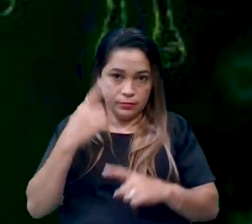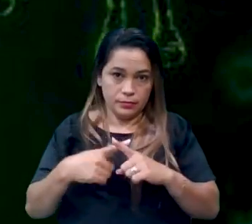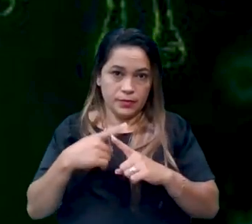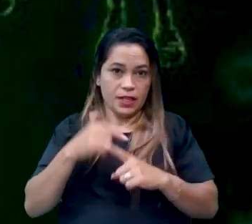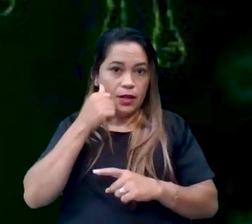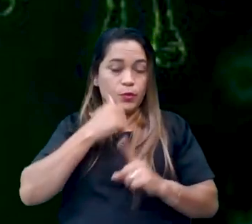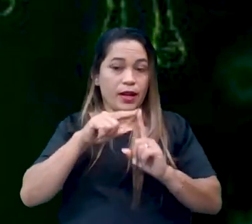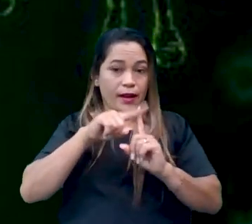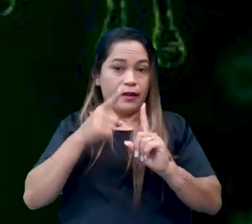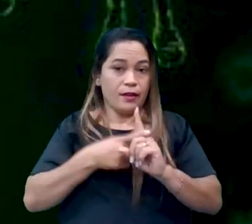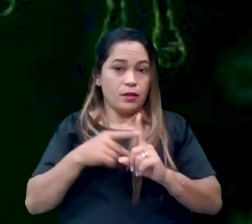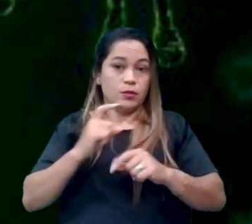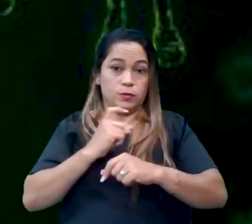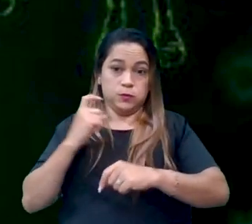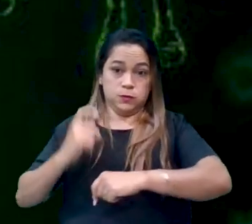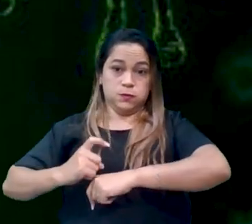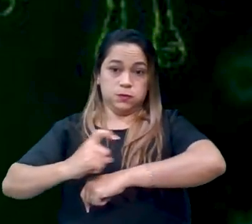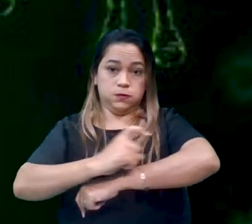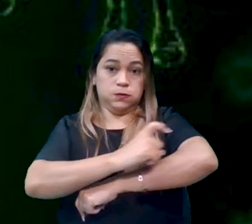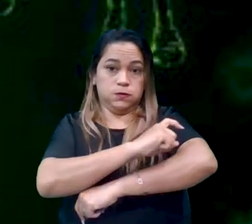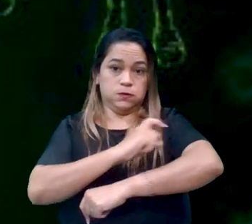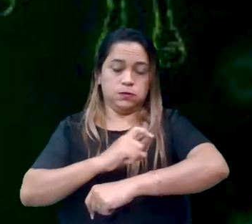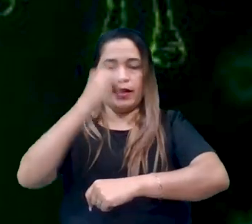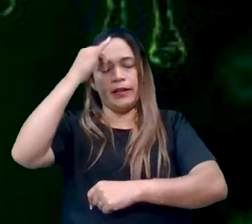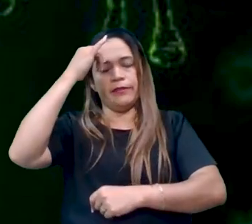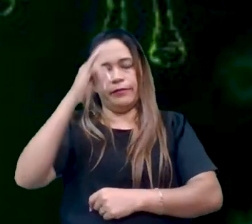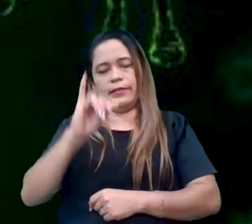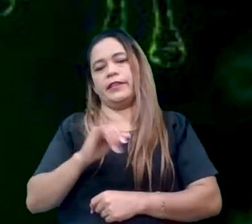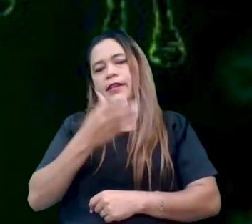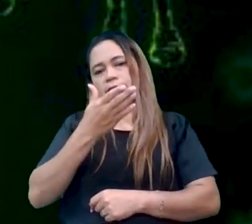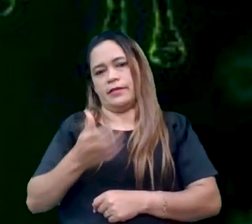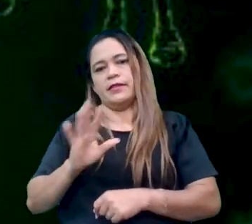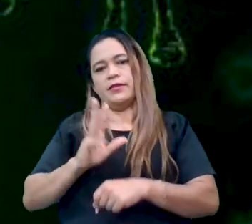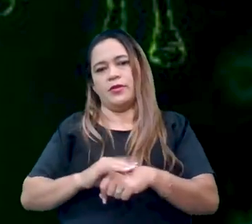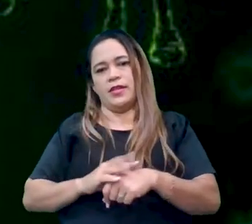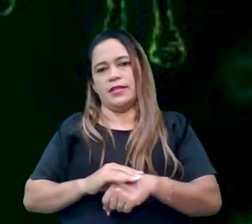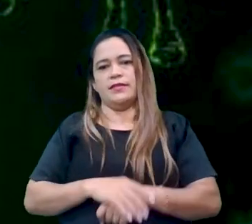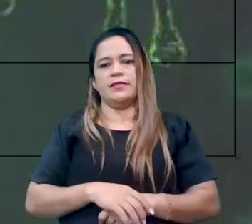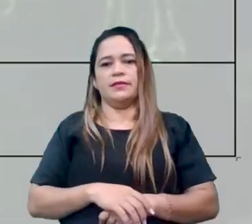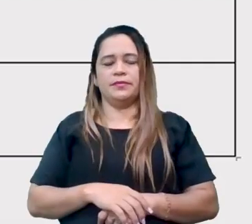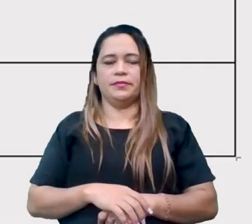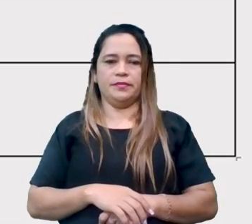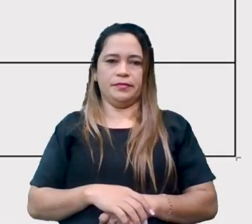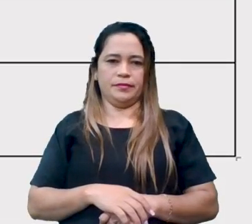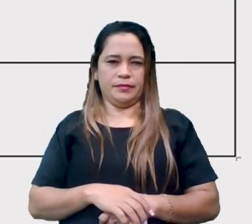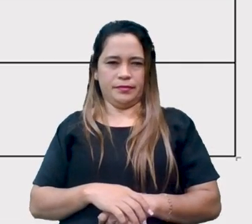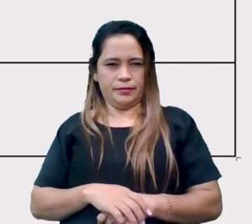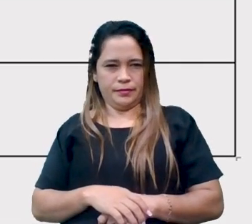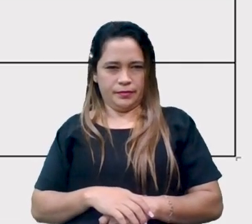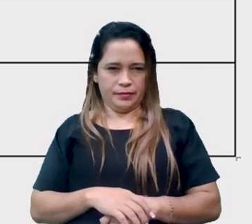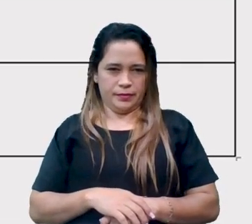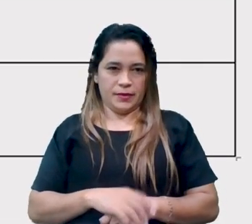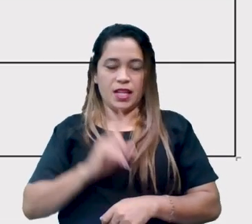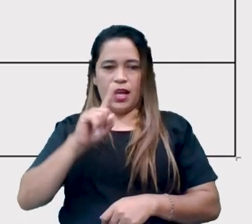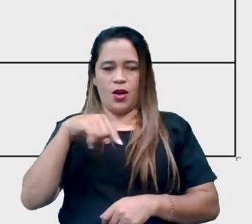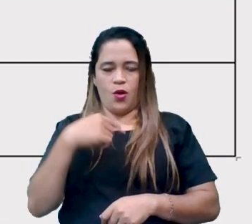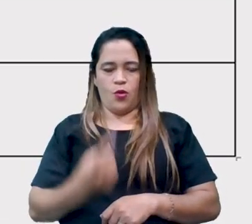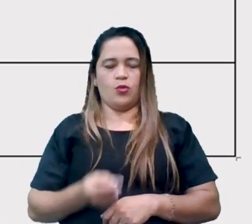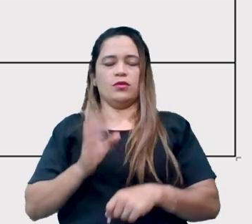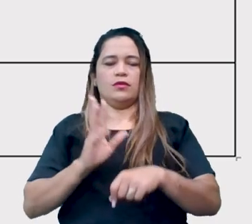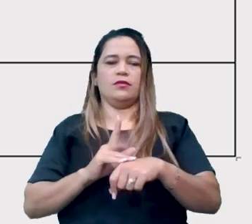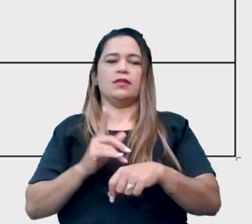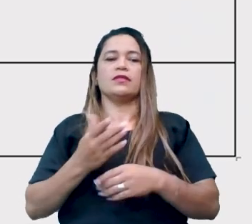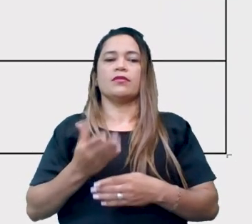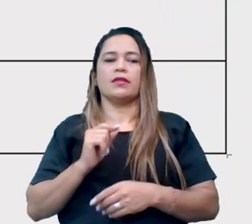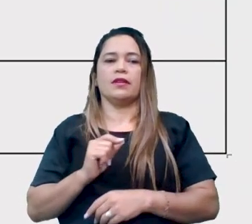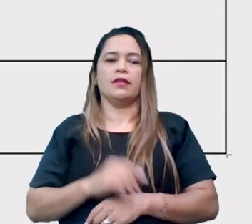mulheres grávidas hoje passam repelente? É para tentar evitar um pouquinho dessa doença. Bora para a tela de novo, vamos lá comigo. Próxima doença que a gente vai